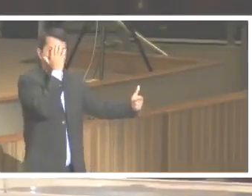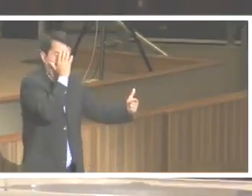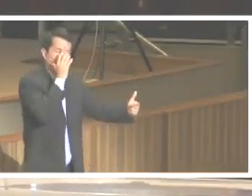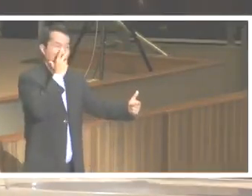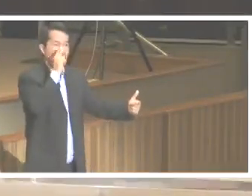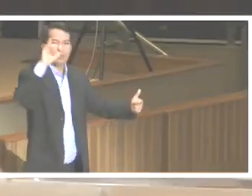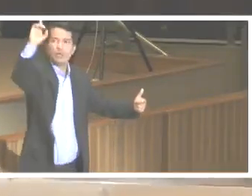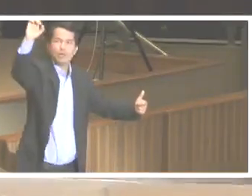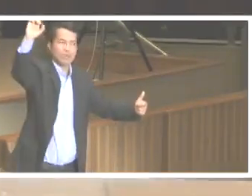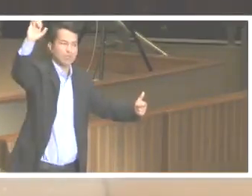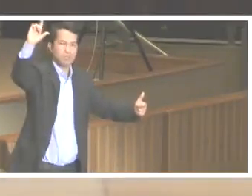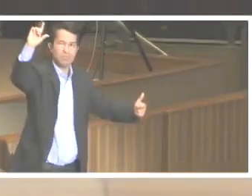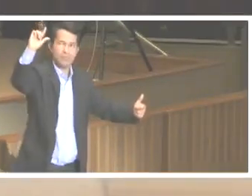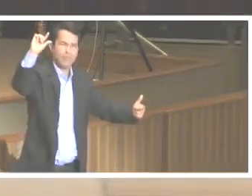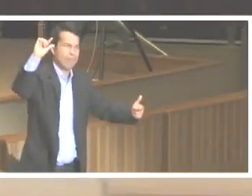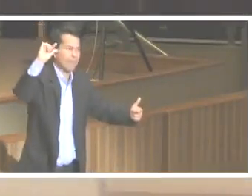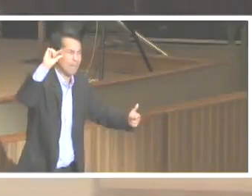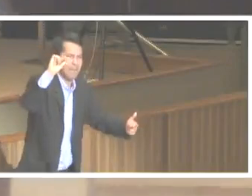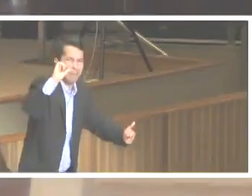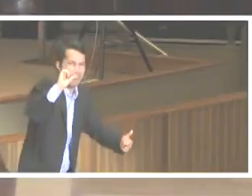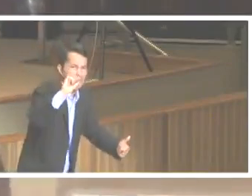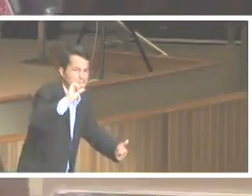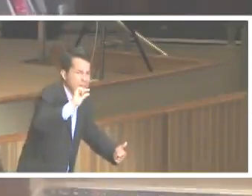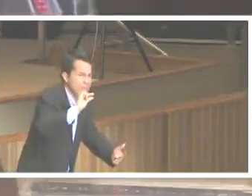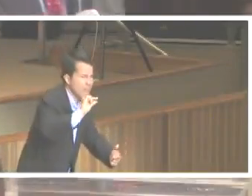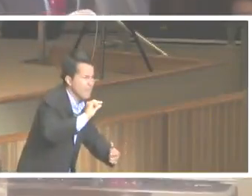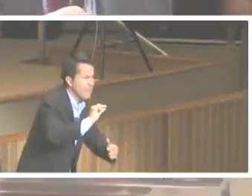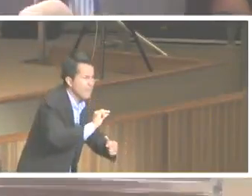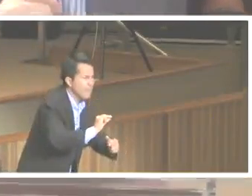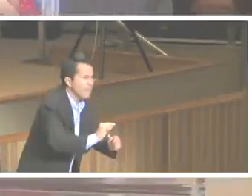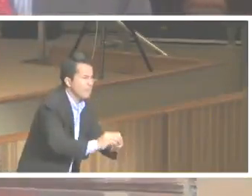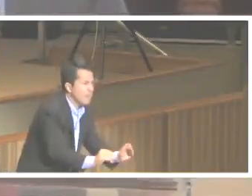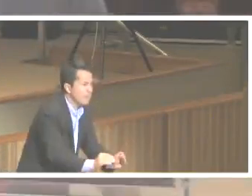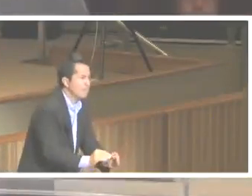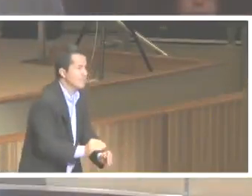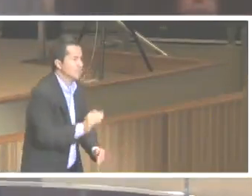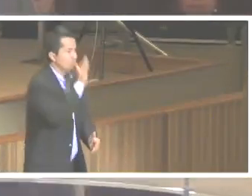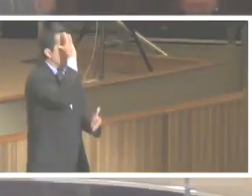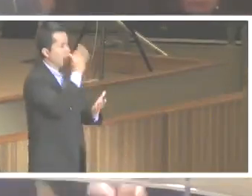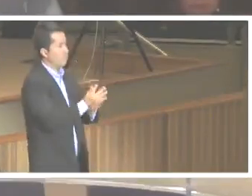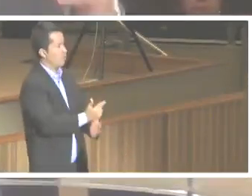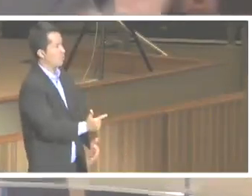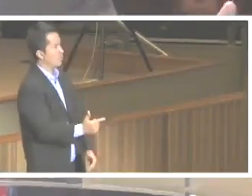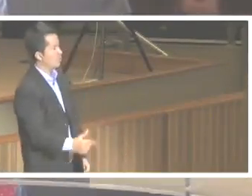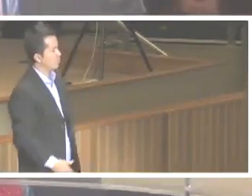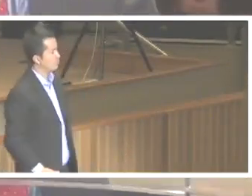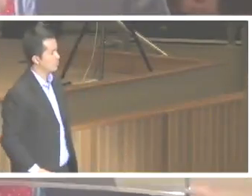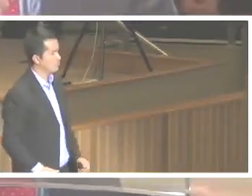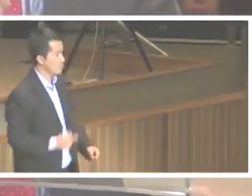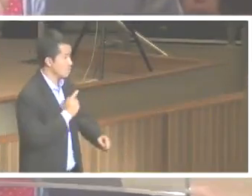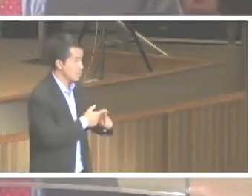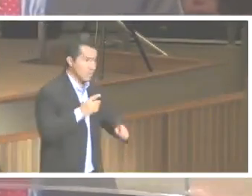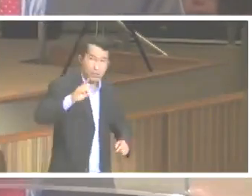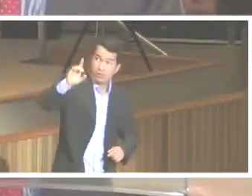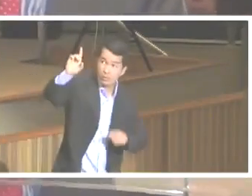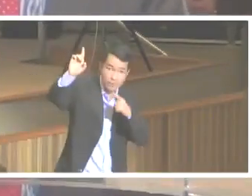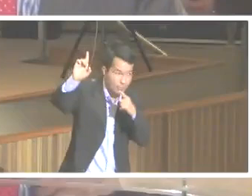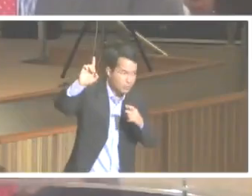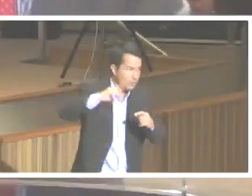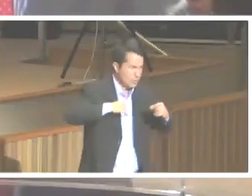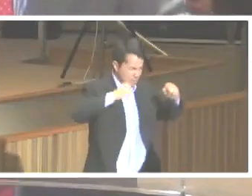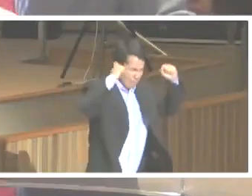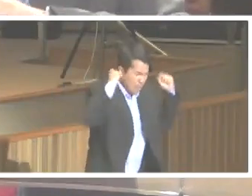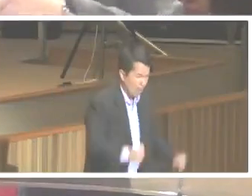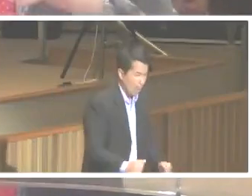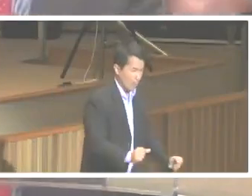se deus é santo criador do céu e da terra o eterno imutável o único capaz de